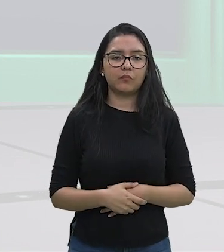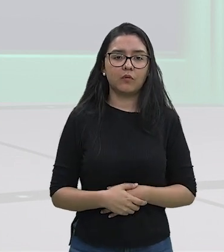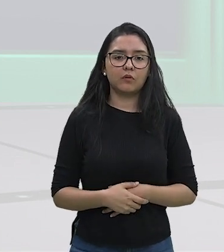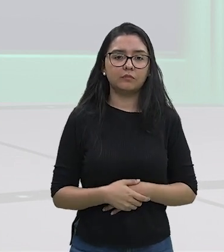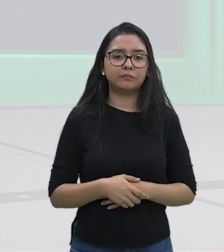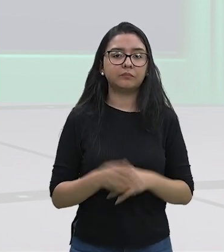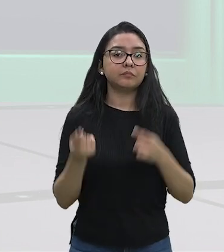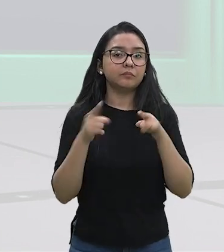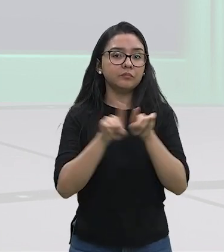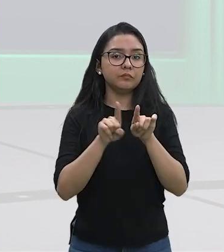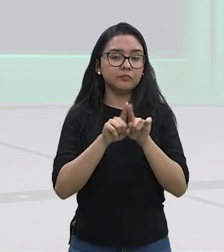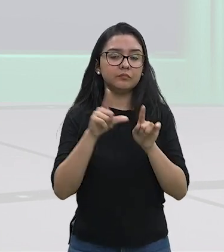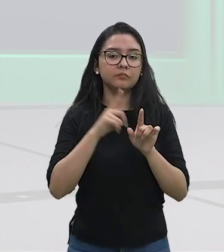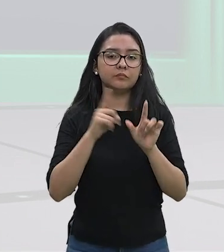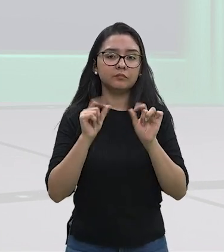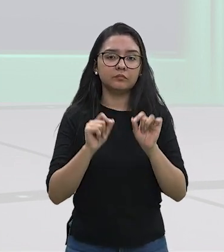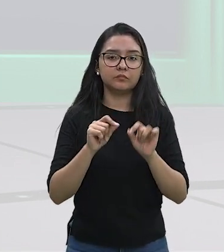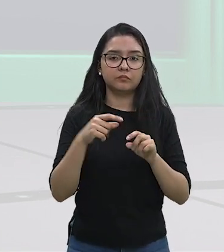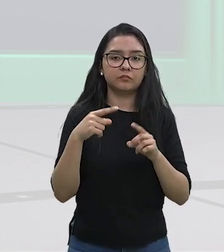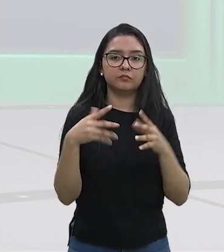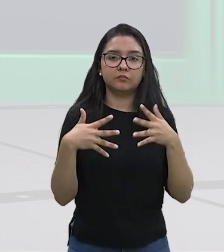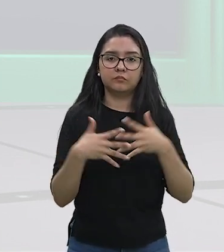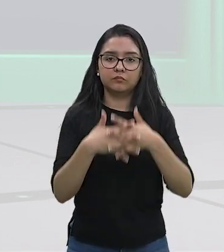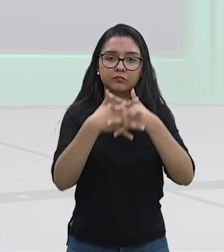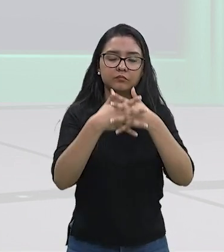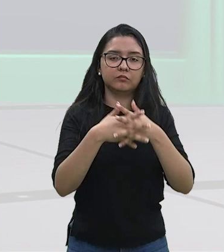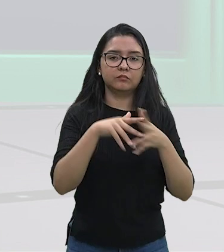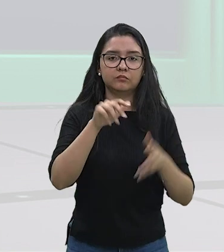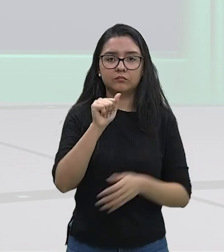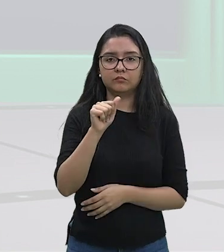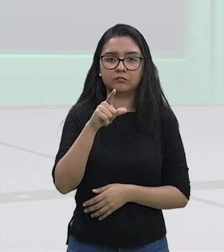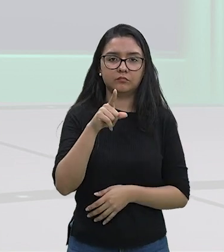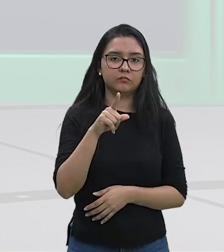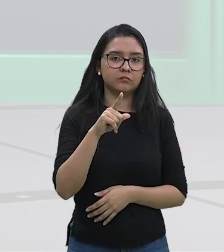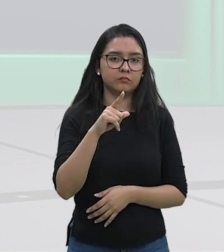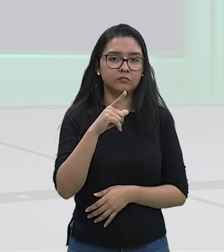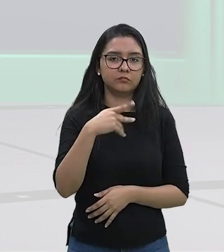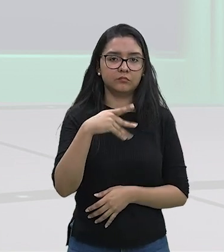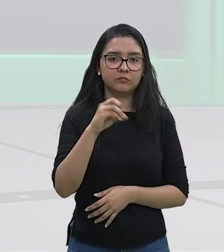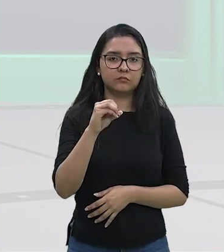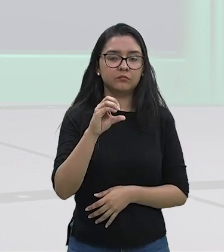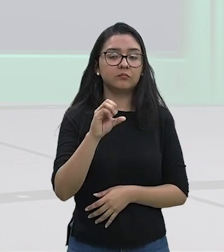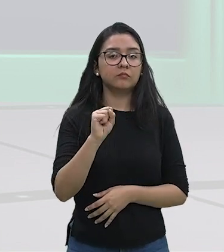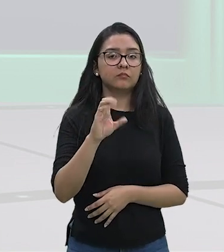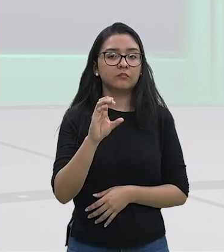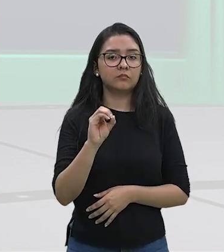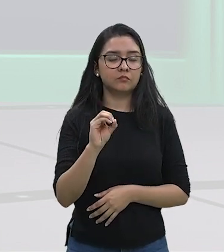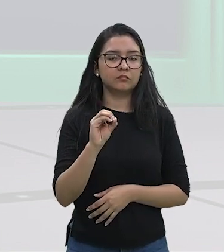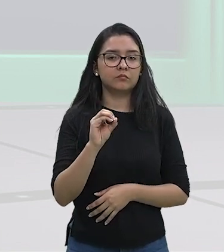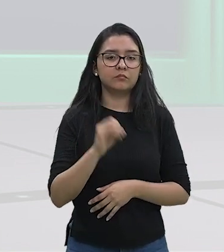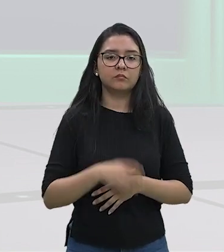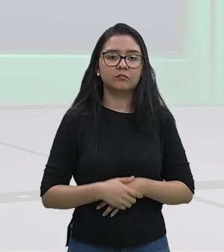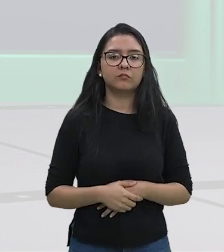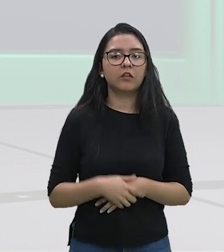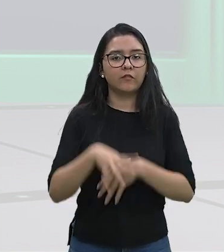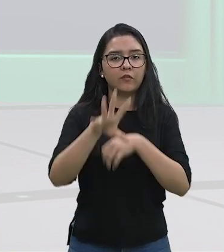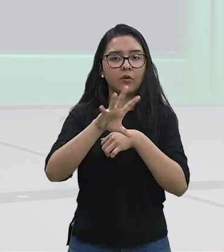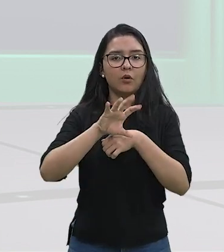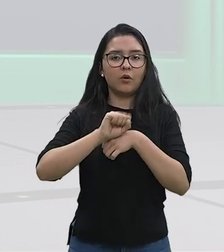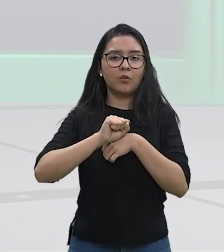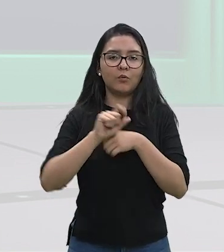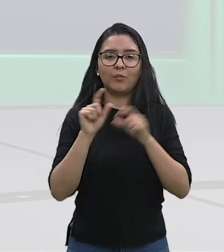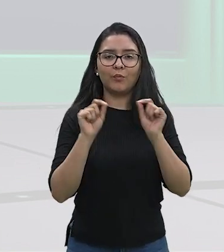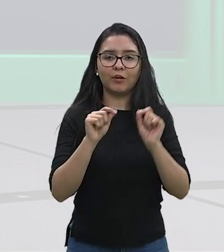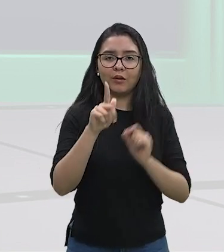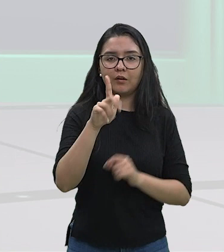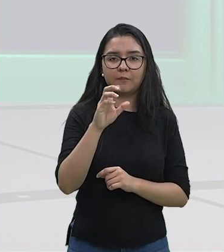Nós temos ainda o tecido adiposo, que é formado ali pelos adipócitos que vão armazenar gordura. Essa gordura